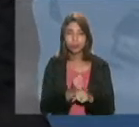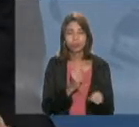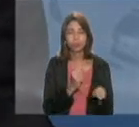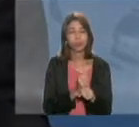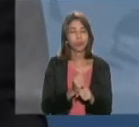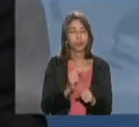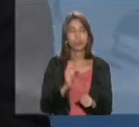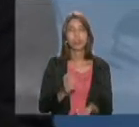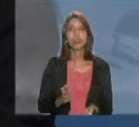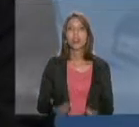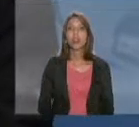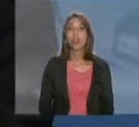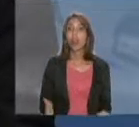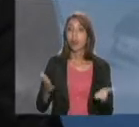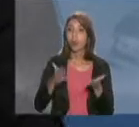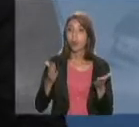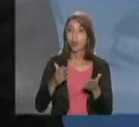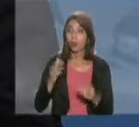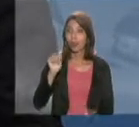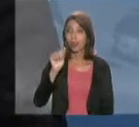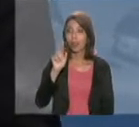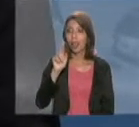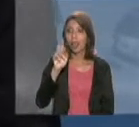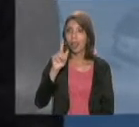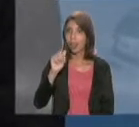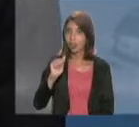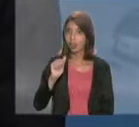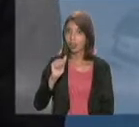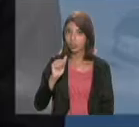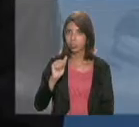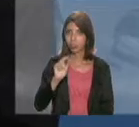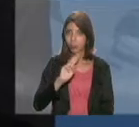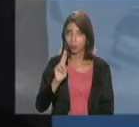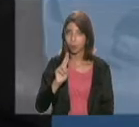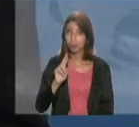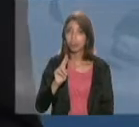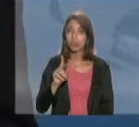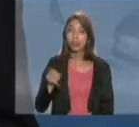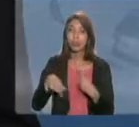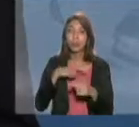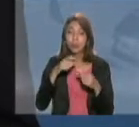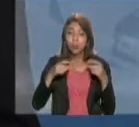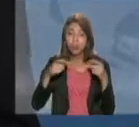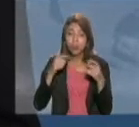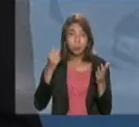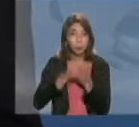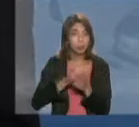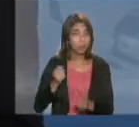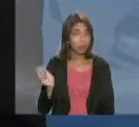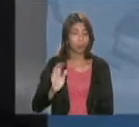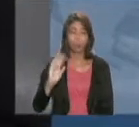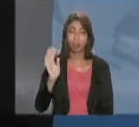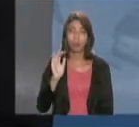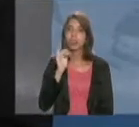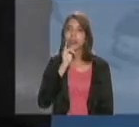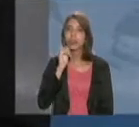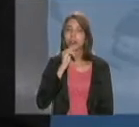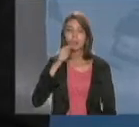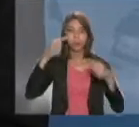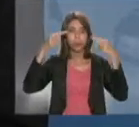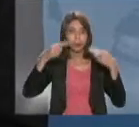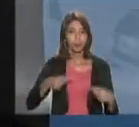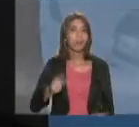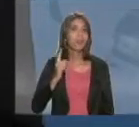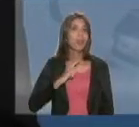da nova arena, não é mais estádio, né? Que agora se chama arena. E aí o ingresso ficou mais caro, deputado. Nesse jogo, por exemplo, Flamengo